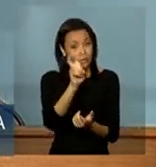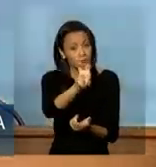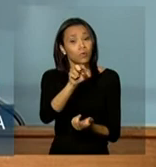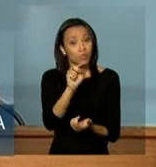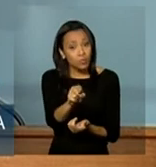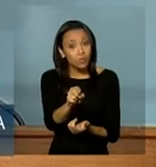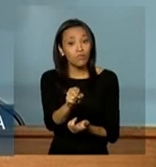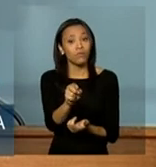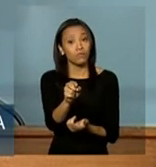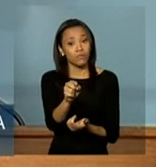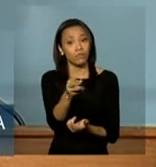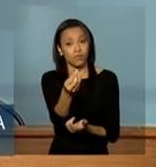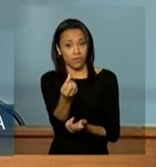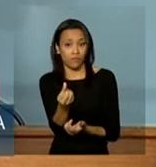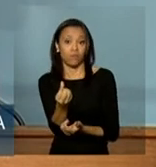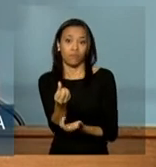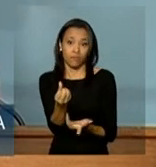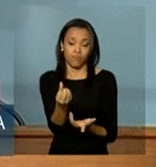5.060 municípios.